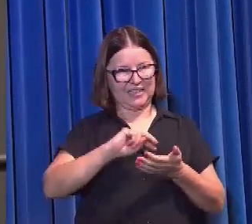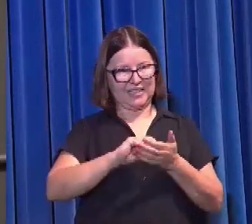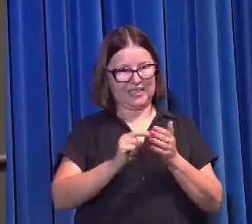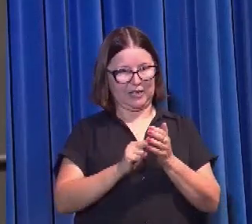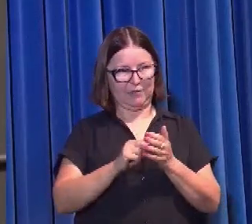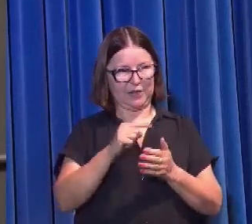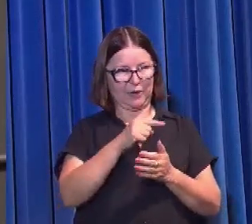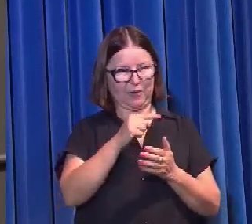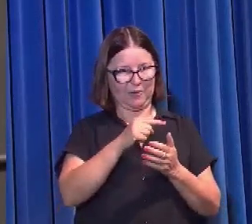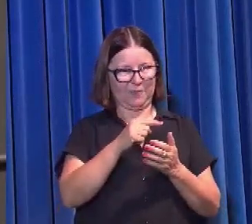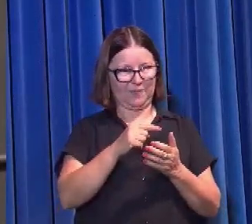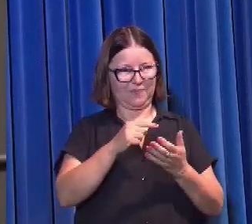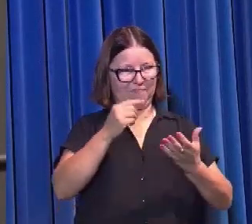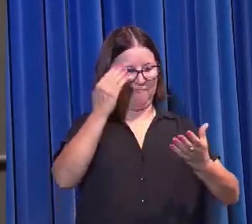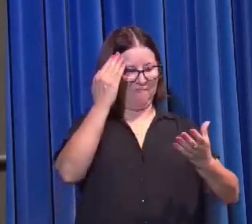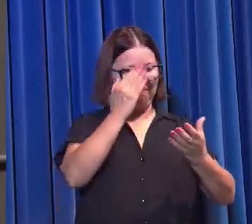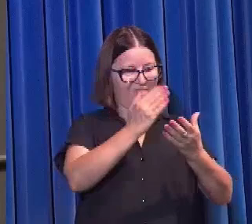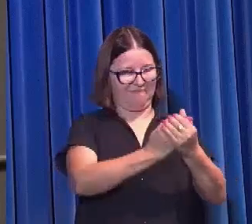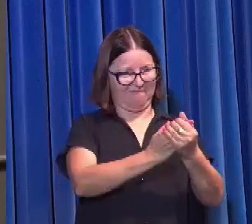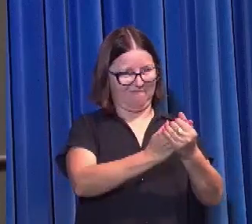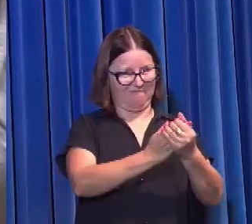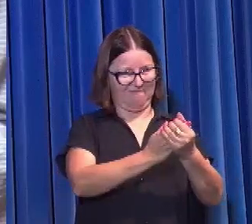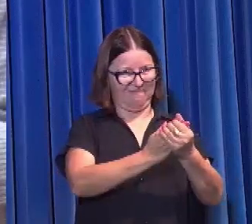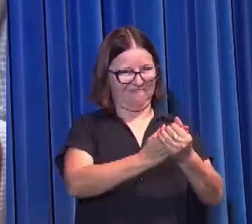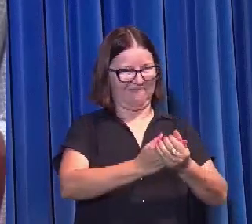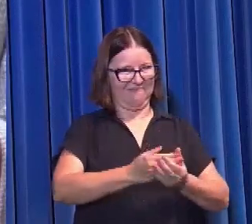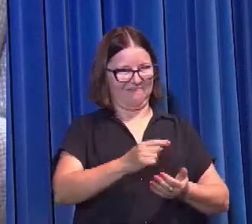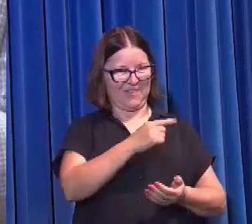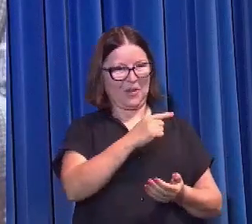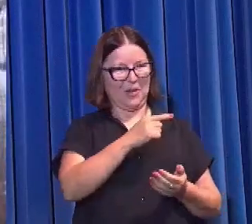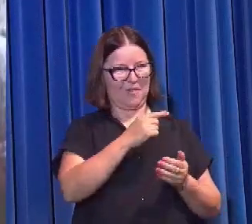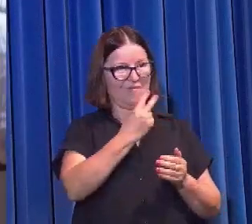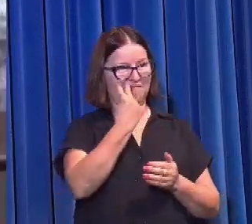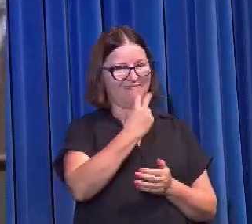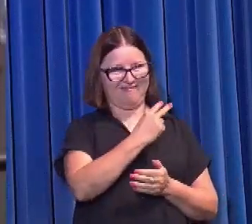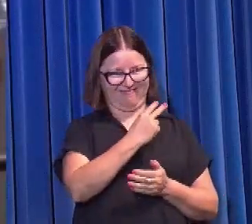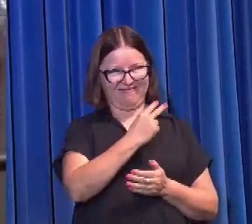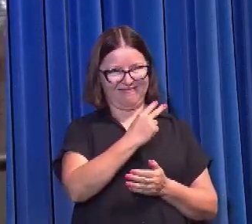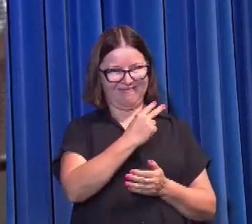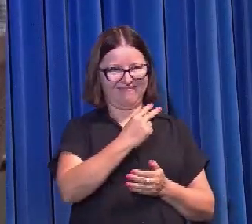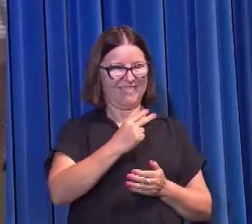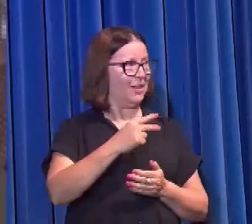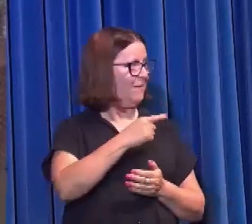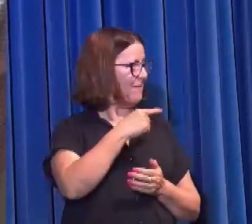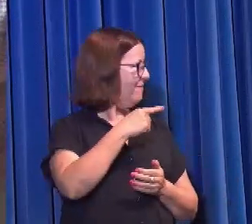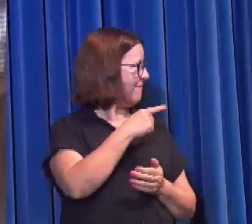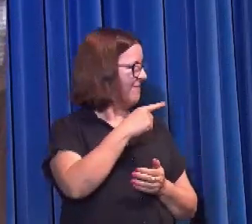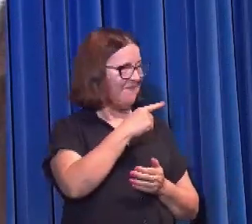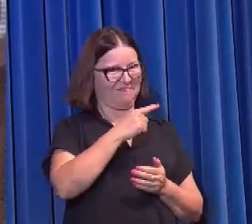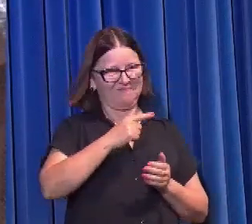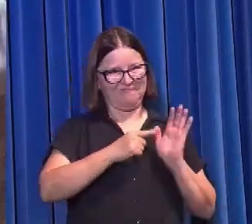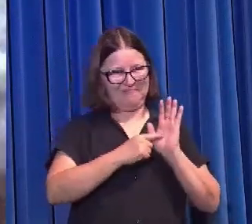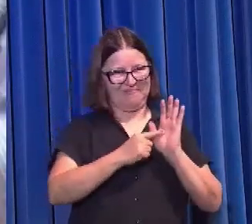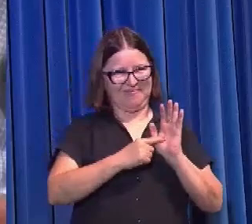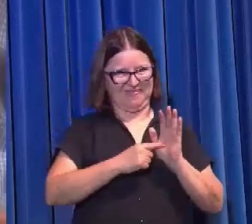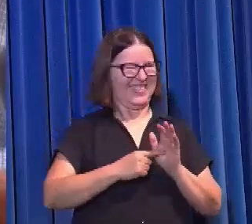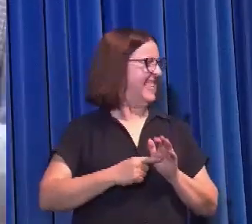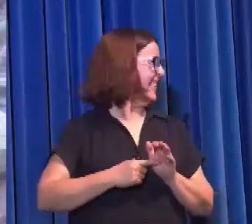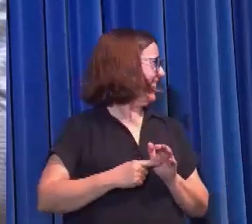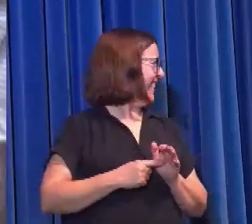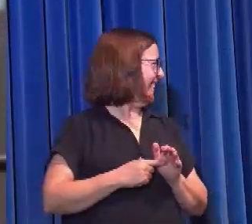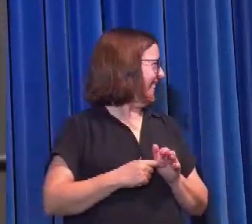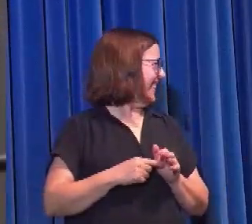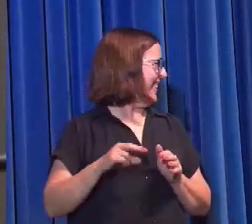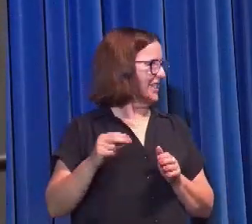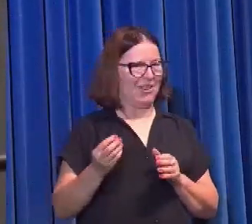Eu vou batizar esse papel alumínio nessa água aqui, ó. Mergulhou, não mergulhou porque é